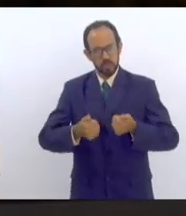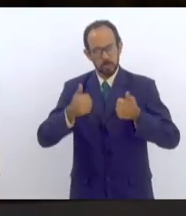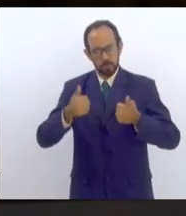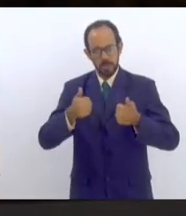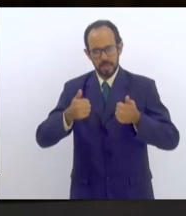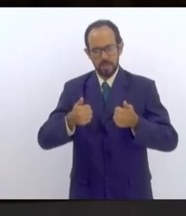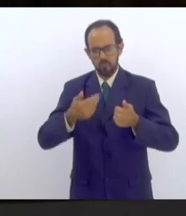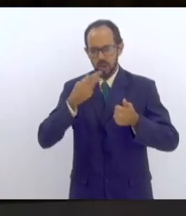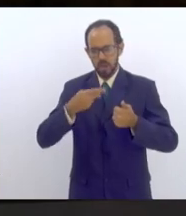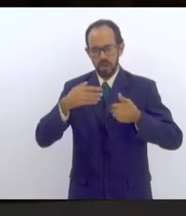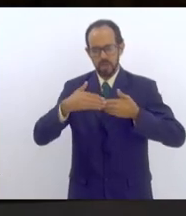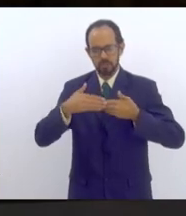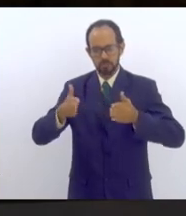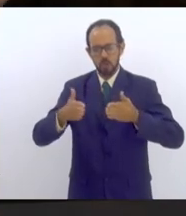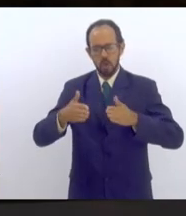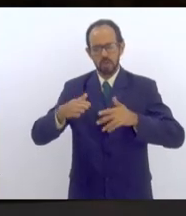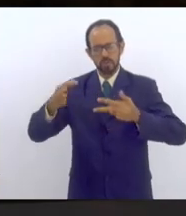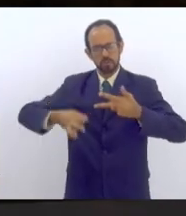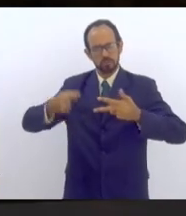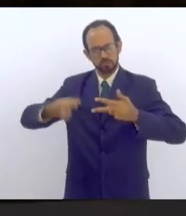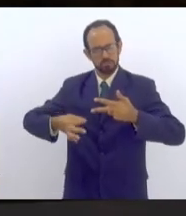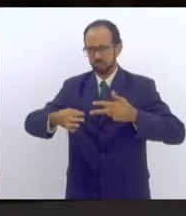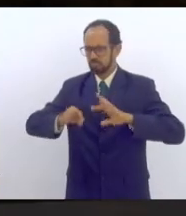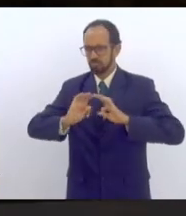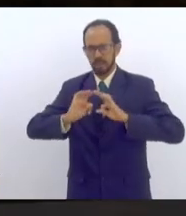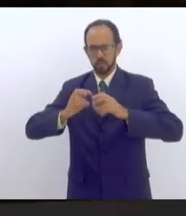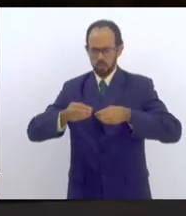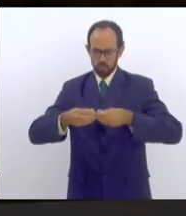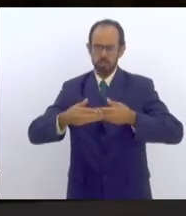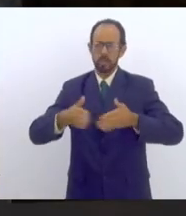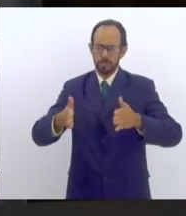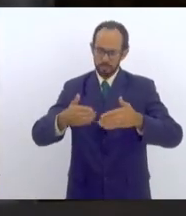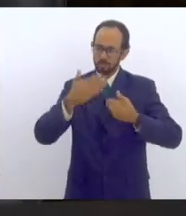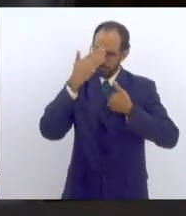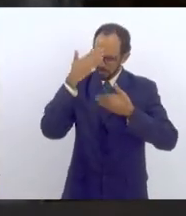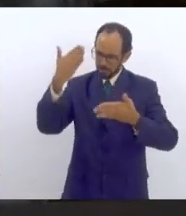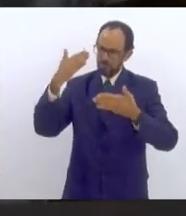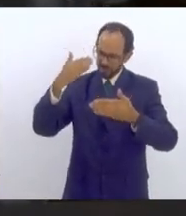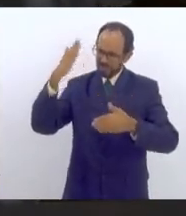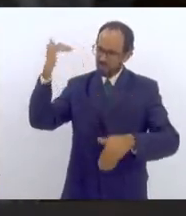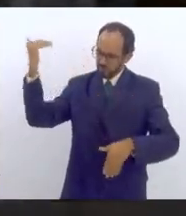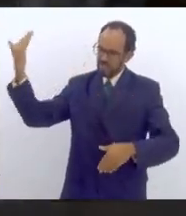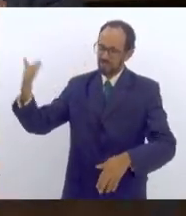tribunais estão abertas para todos. Tá? Muito obrigado. Sucesso, deputado.